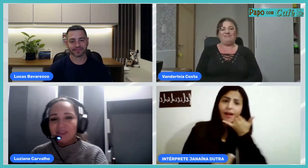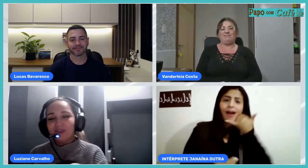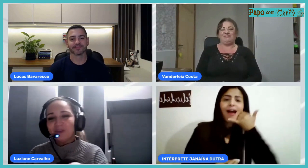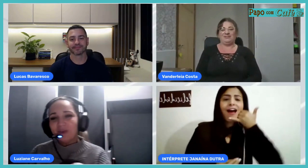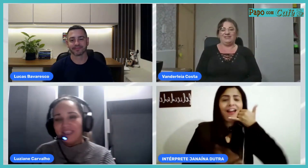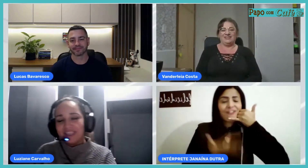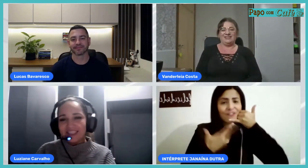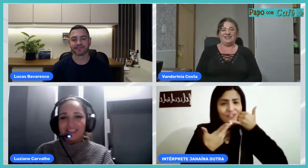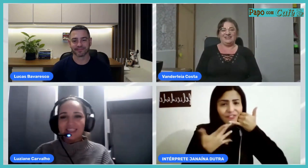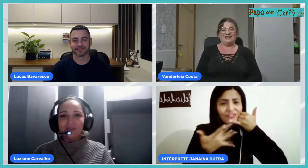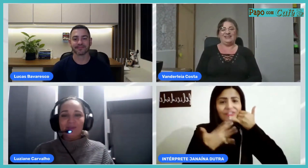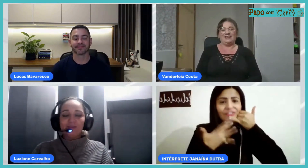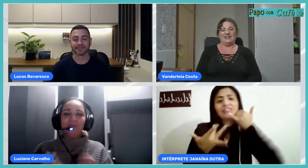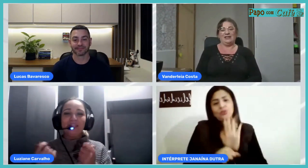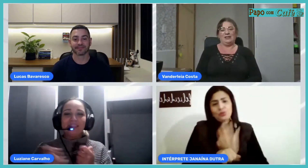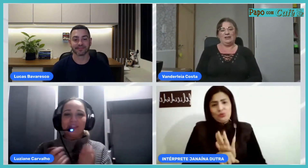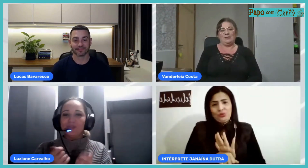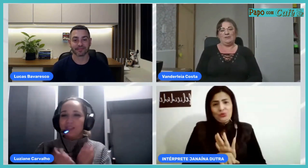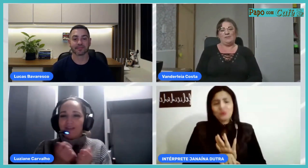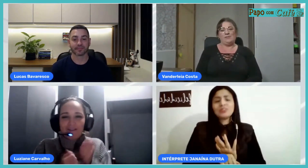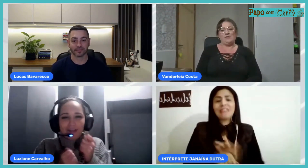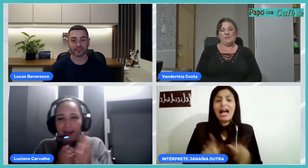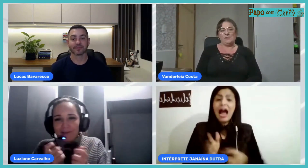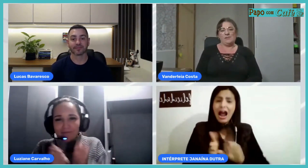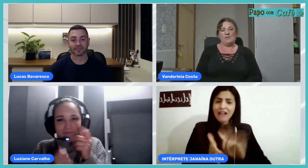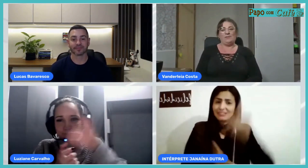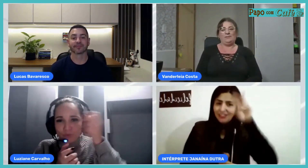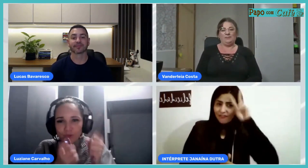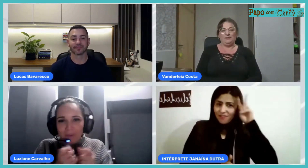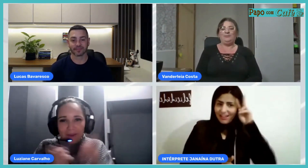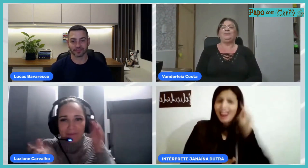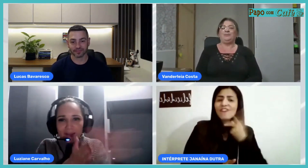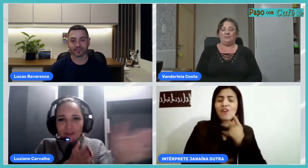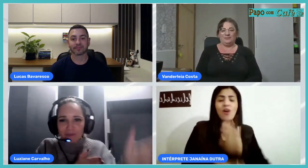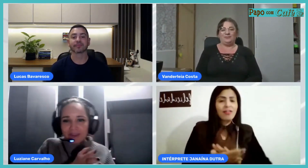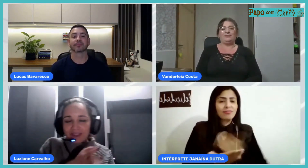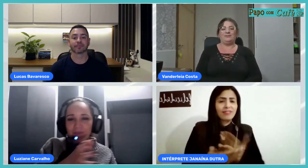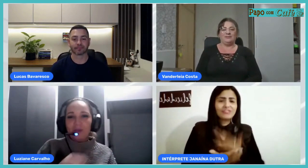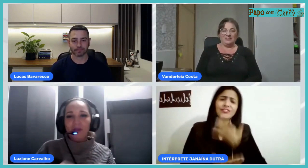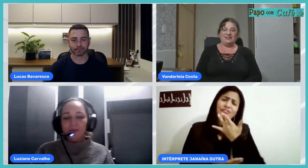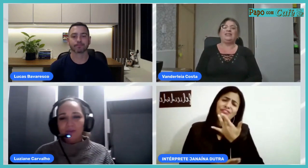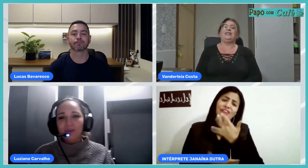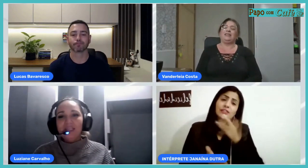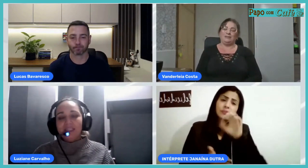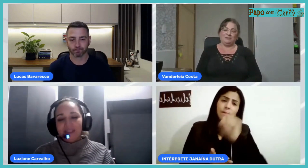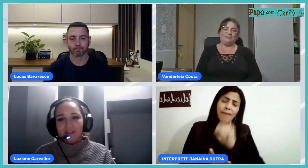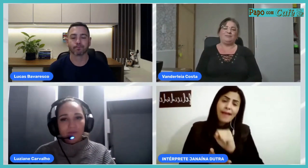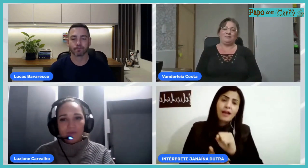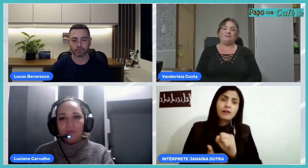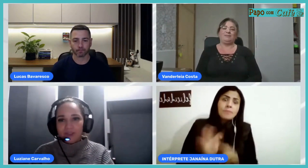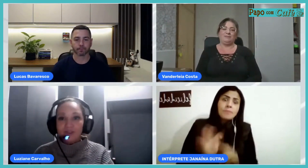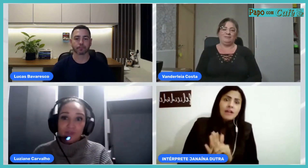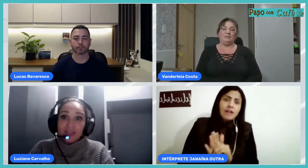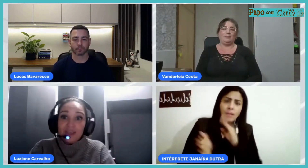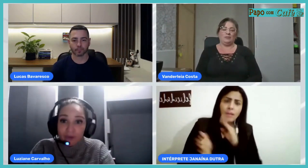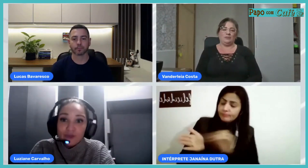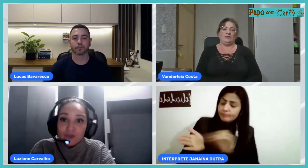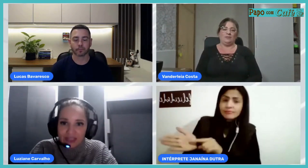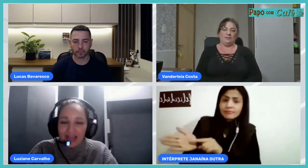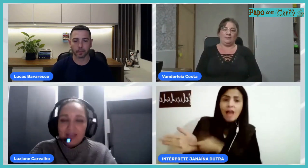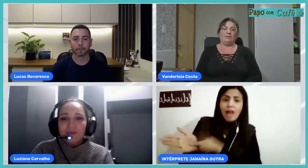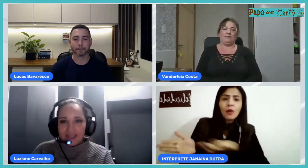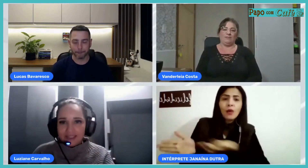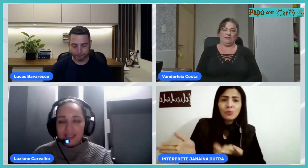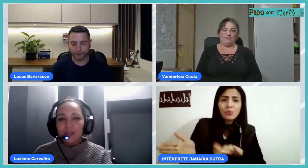até mencionou ali na questão na tradução, ela vai lá e busca uma imagem, manda para o aluno. Sim. Então, o instrutor ele